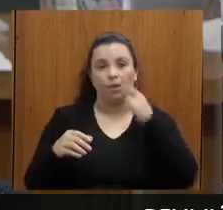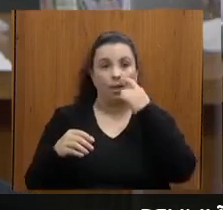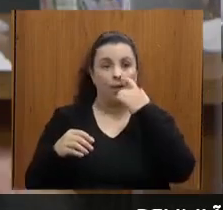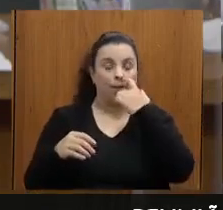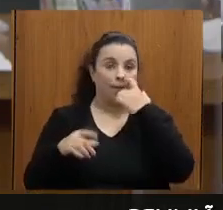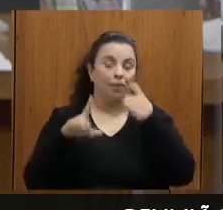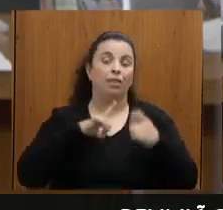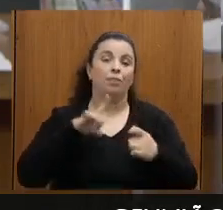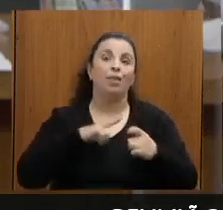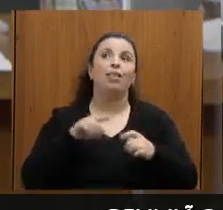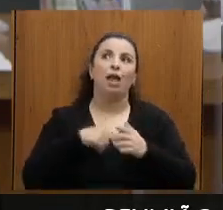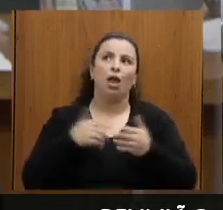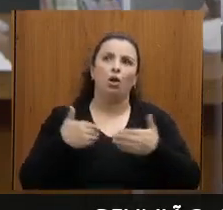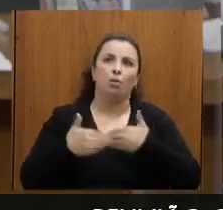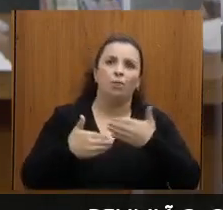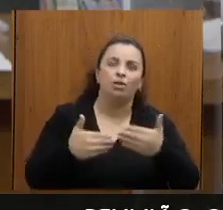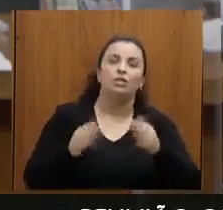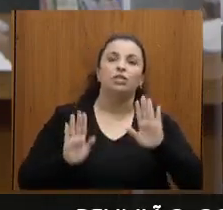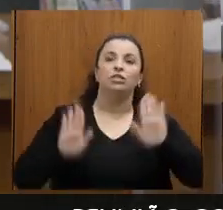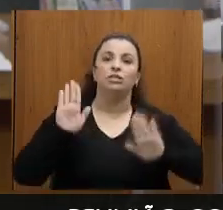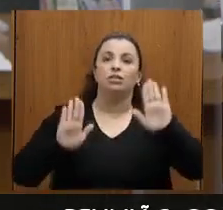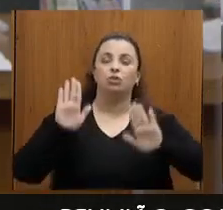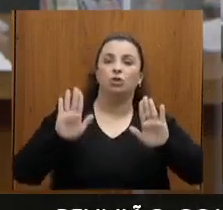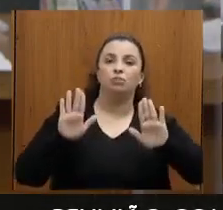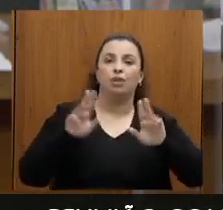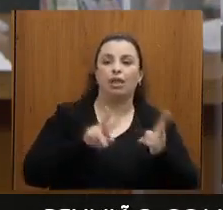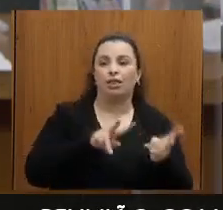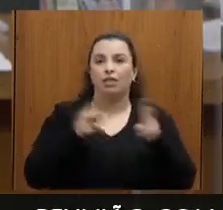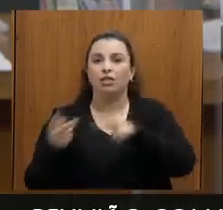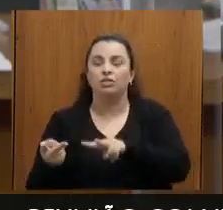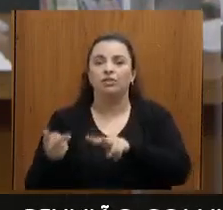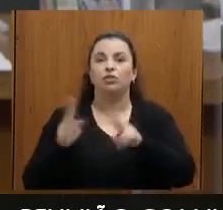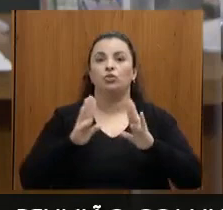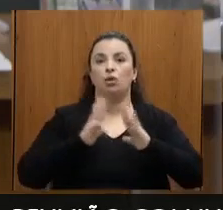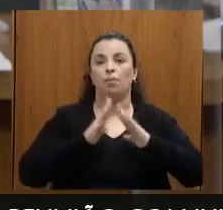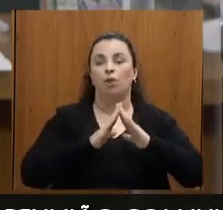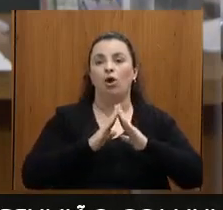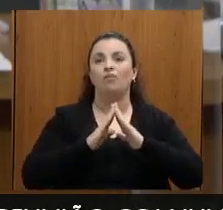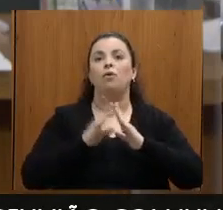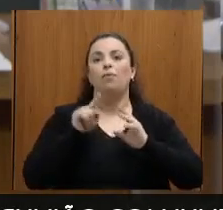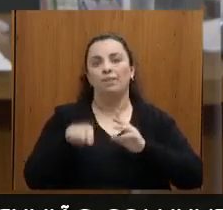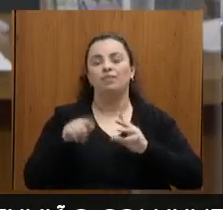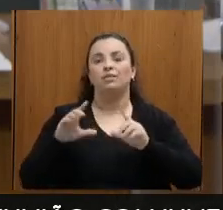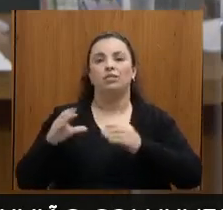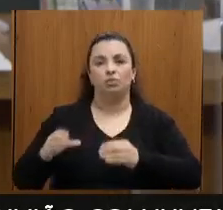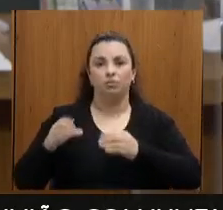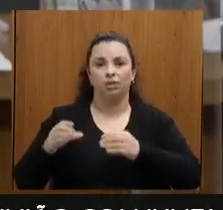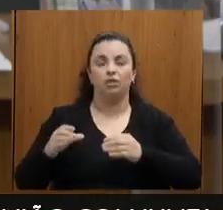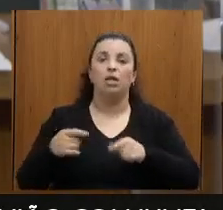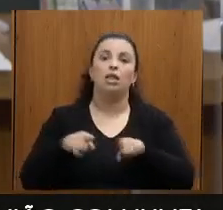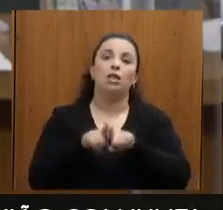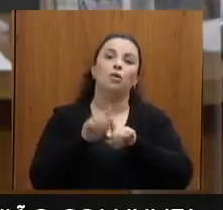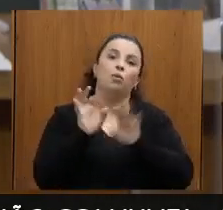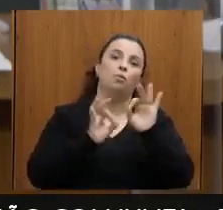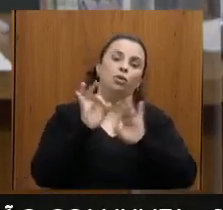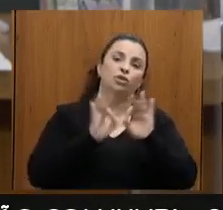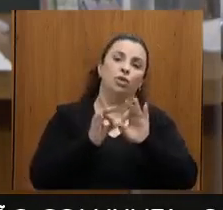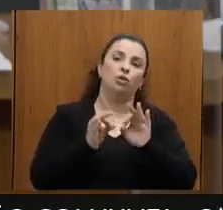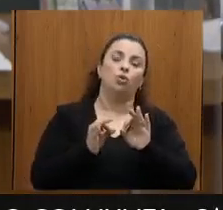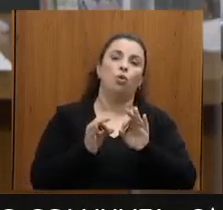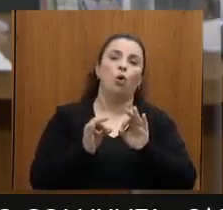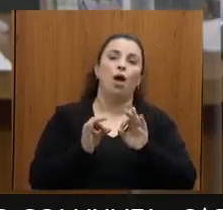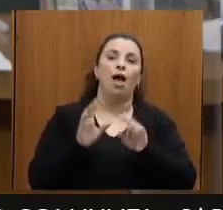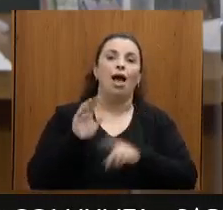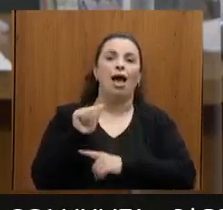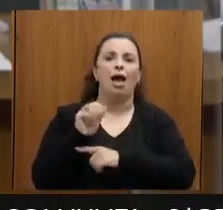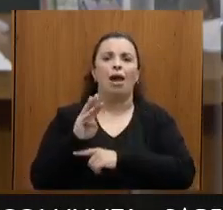processos licitatórios para transferência e administração do MOV para a cidade administrativa e com a execução do projeto Abrigos e Caminhos para gerar mais